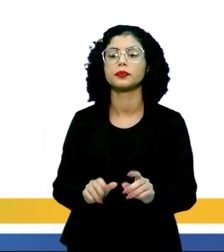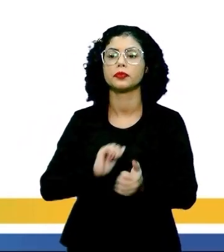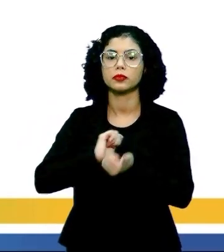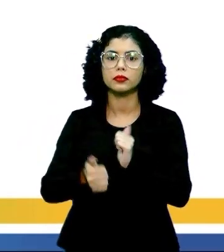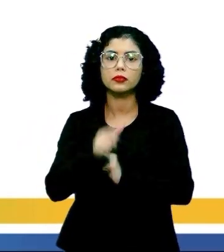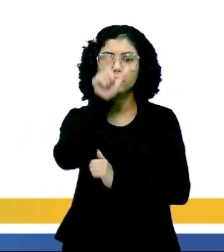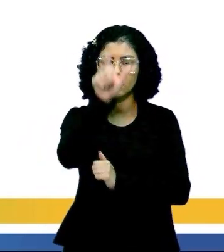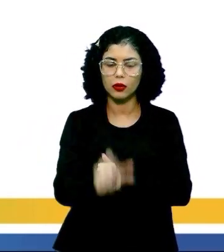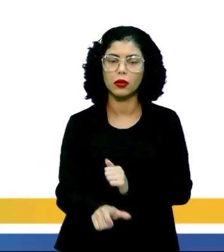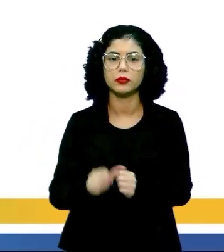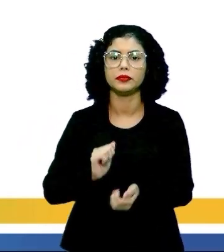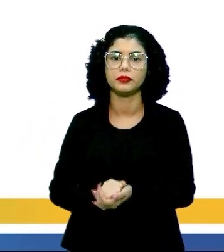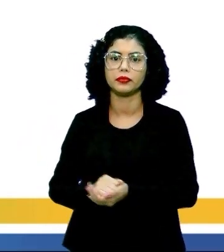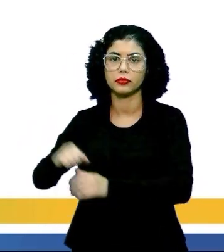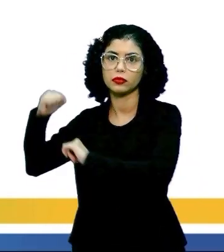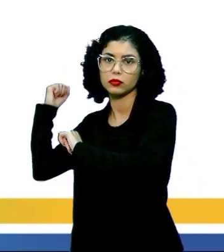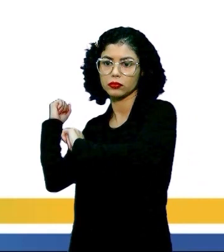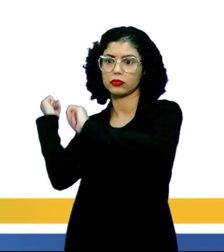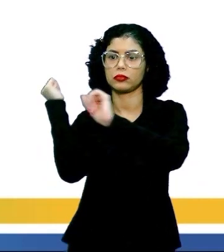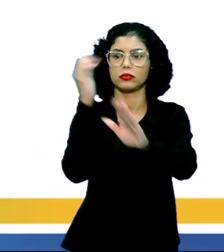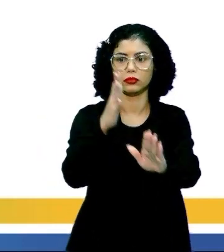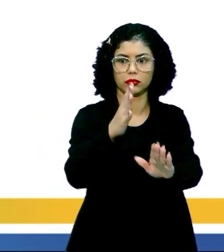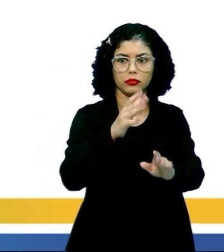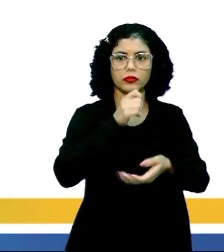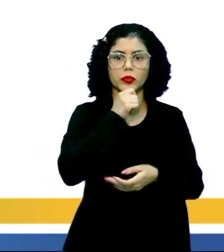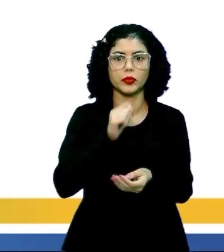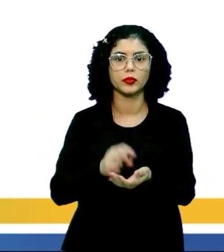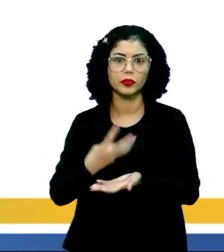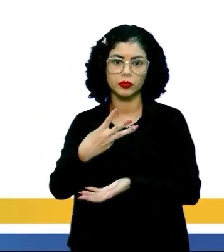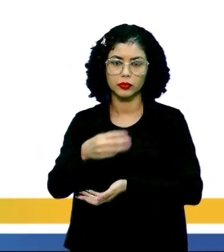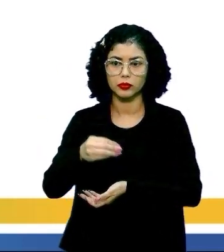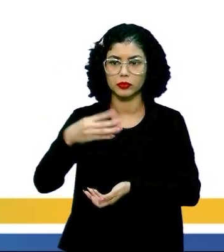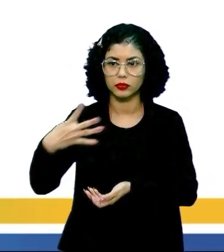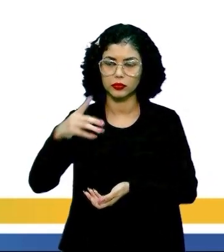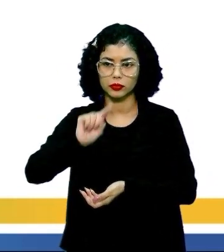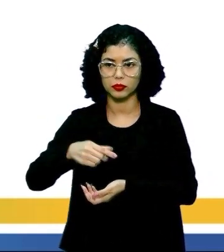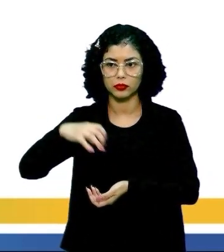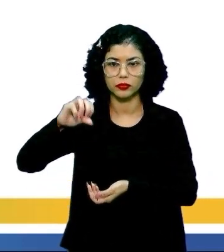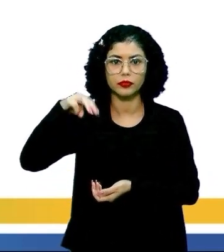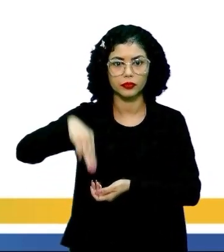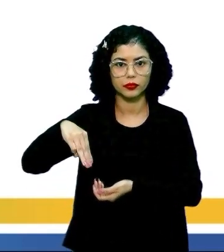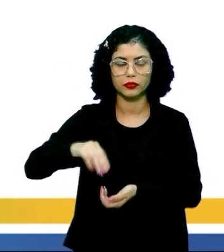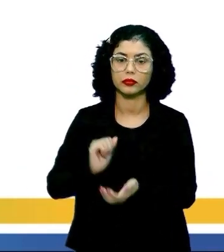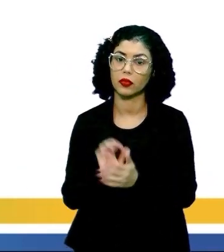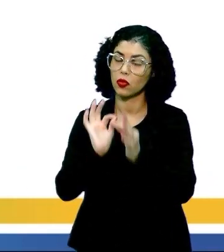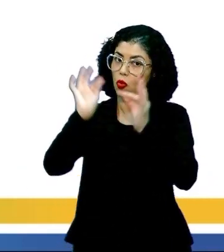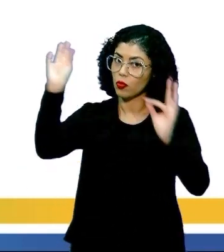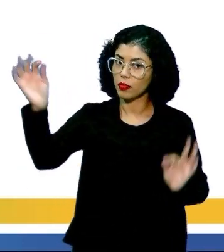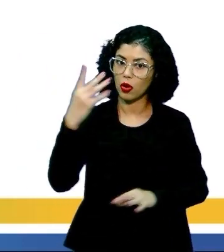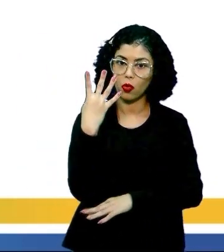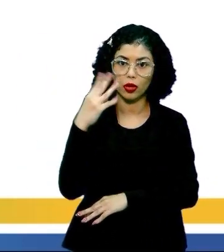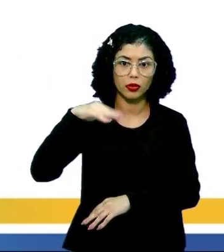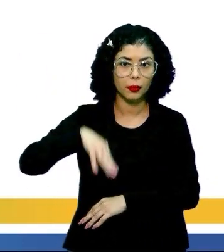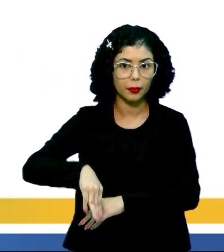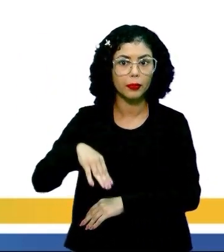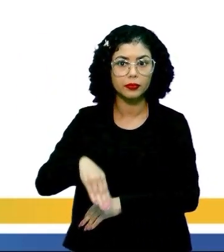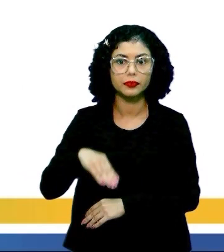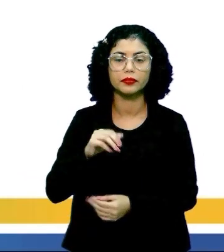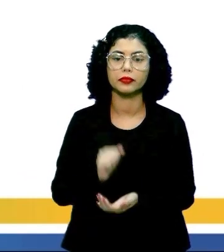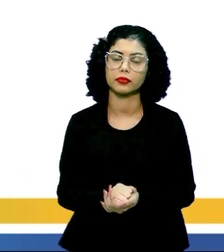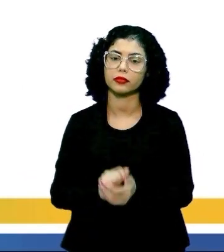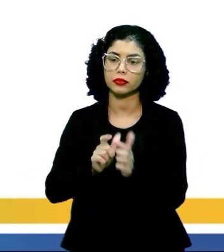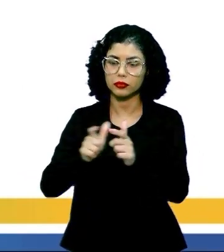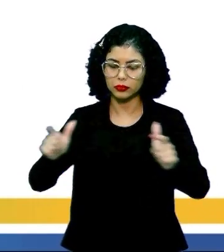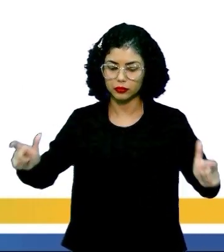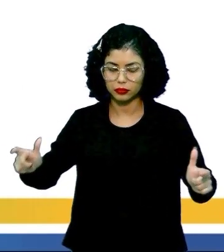impulso e lança o dardo numa pista de lançamento com 34,9 m de e 4 m de